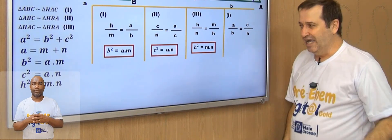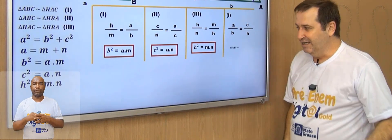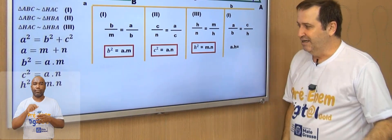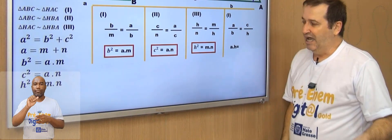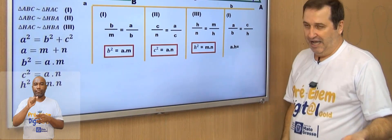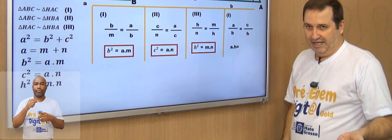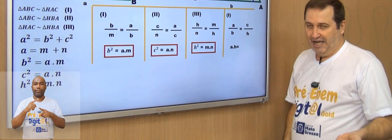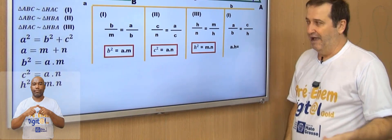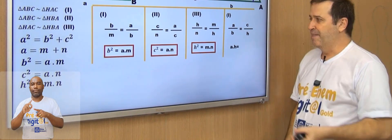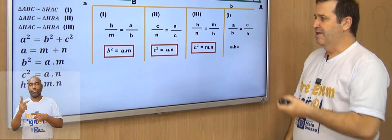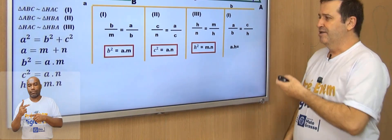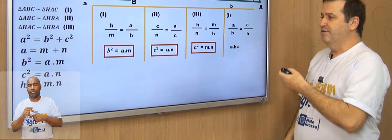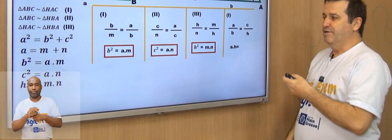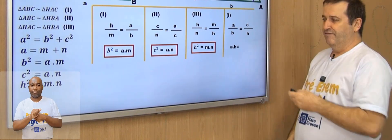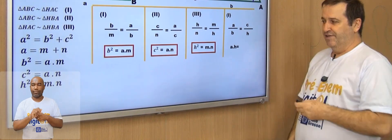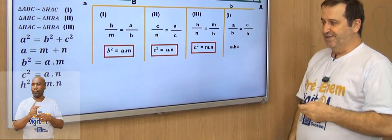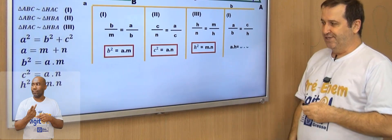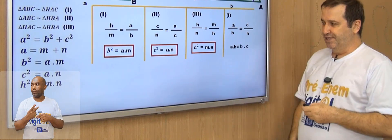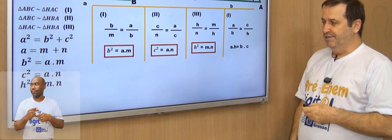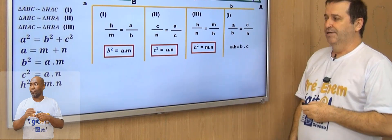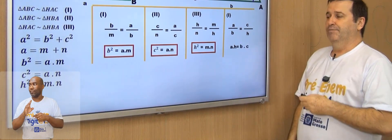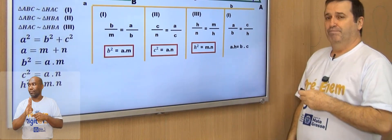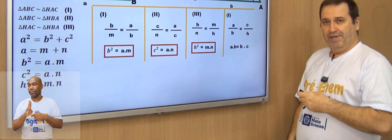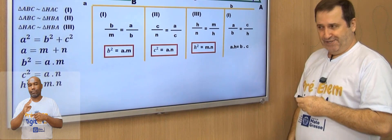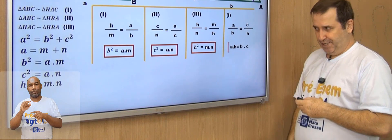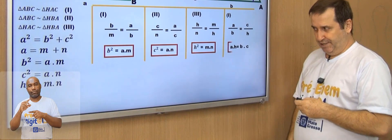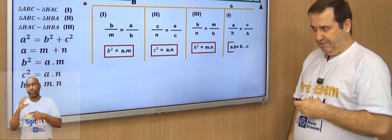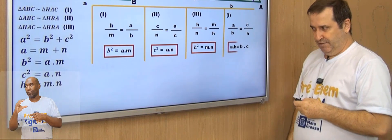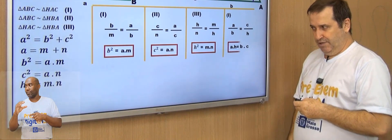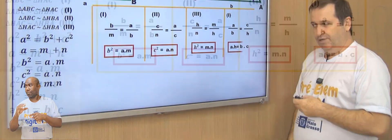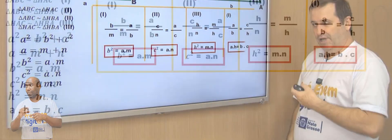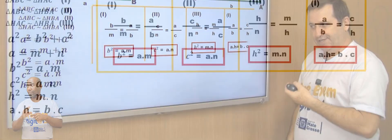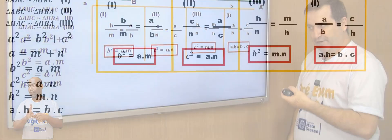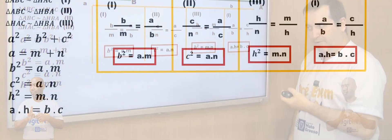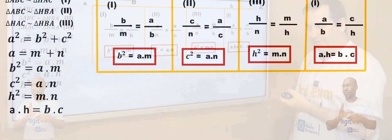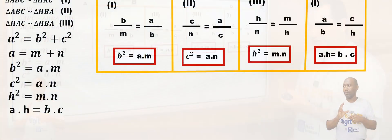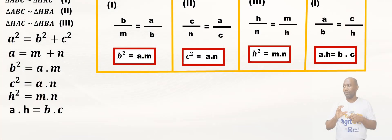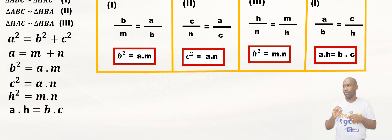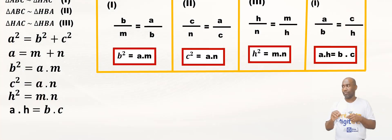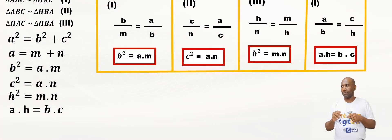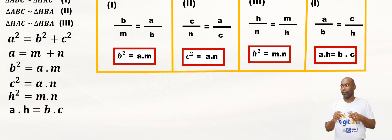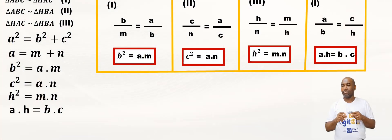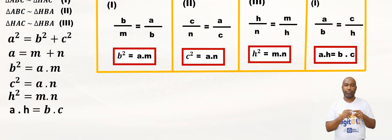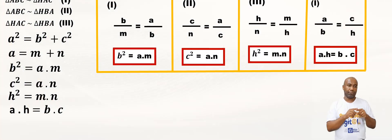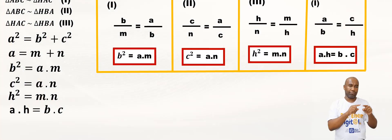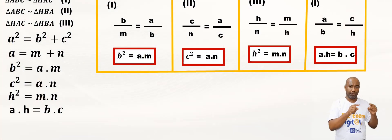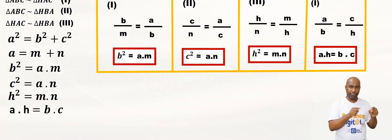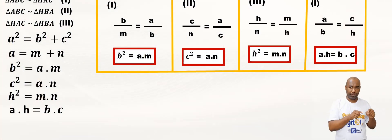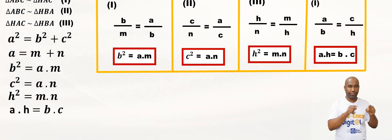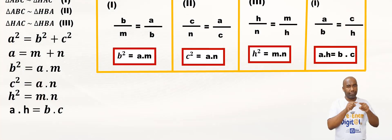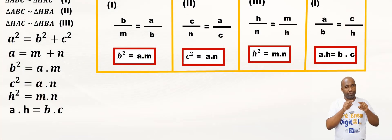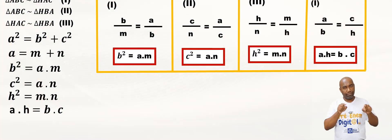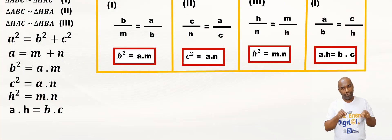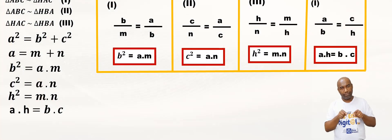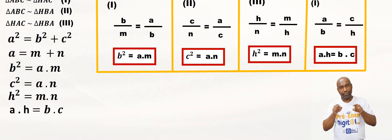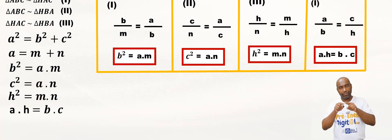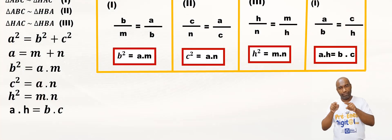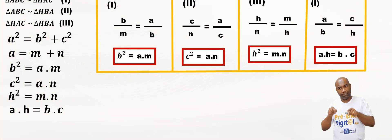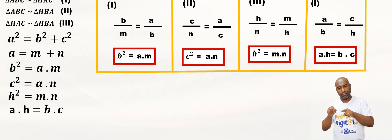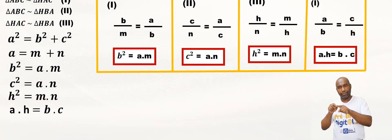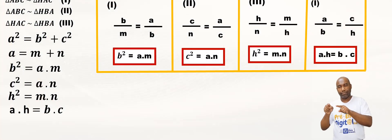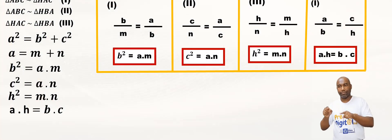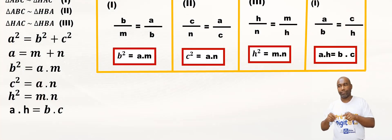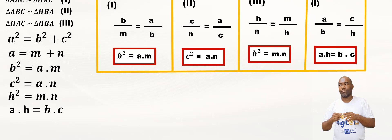amezaga h&b vezes ser bc1 em alta relação que a gente precisa